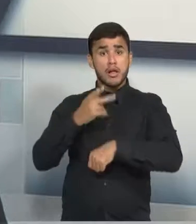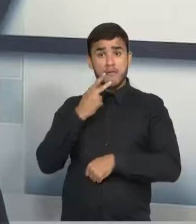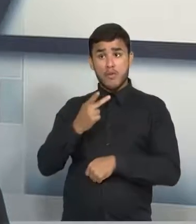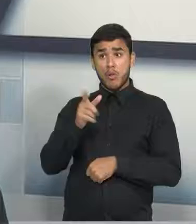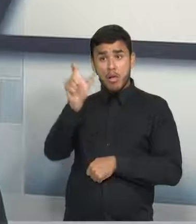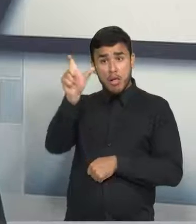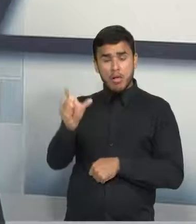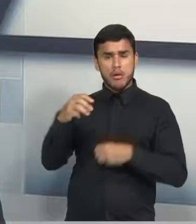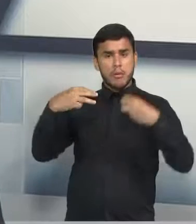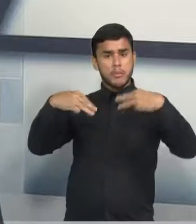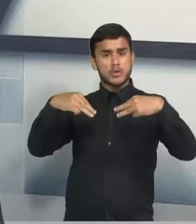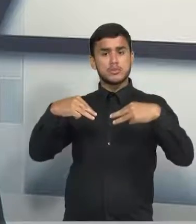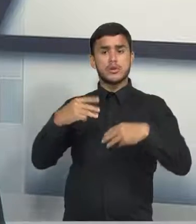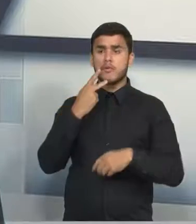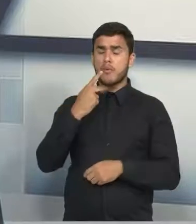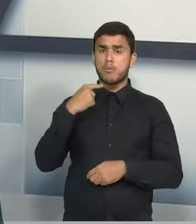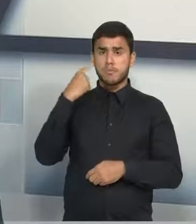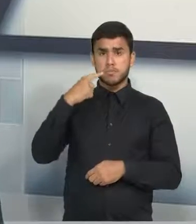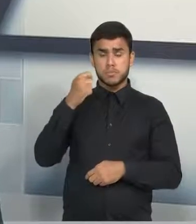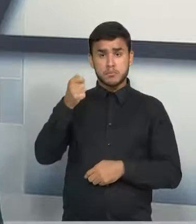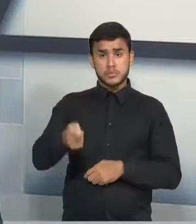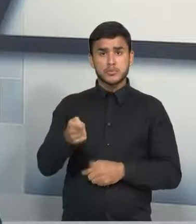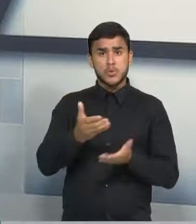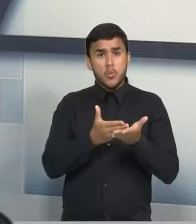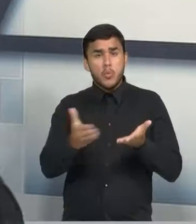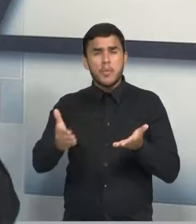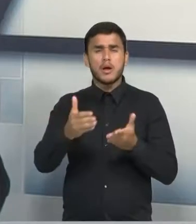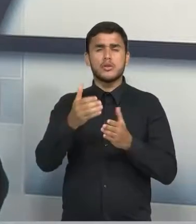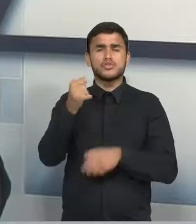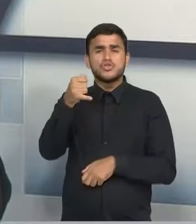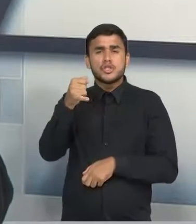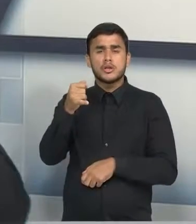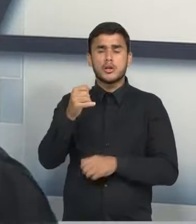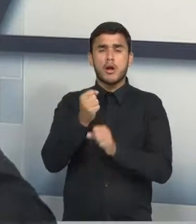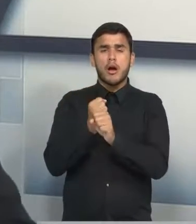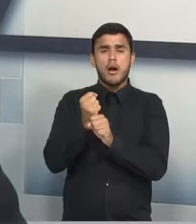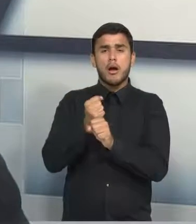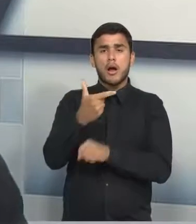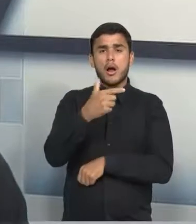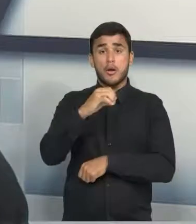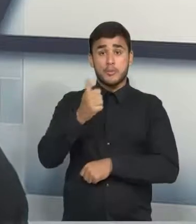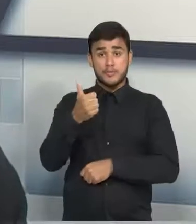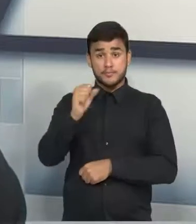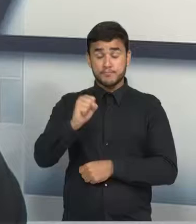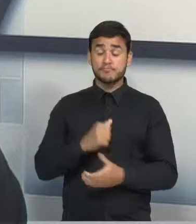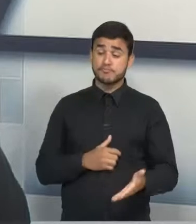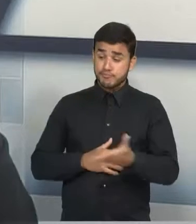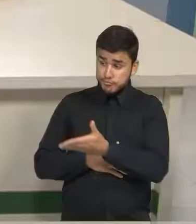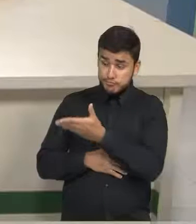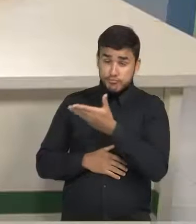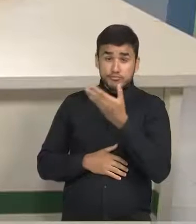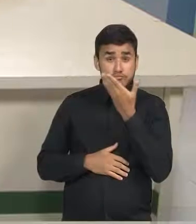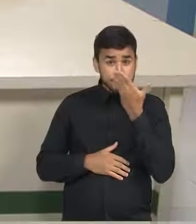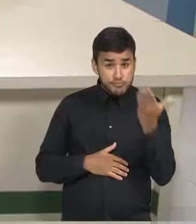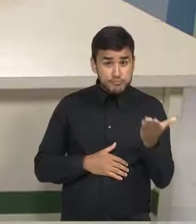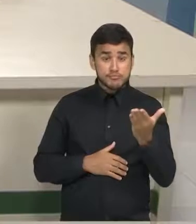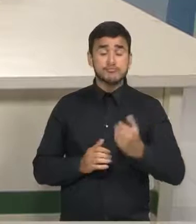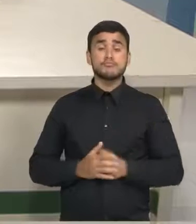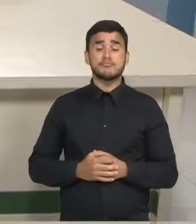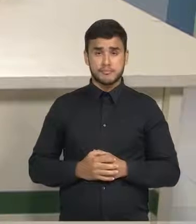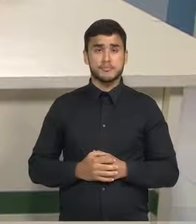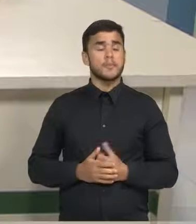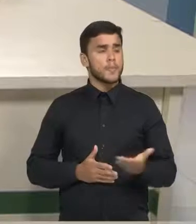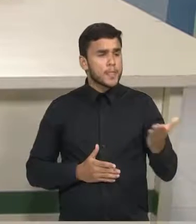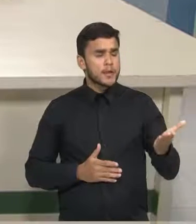momento em que estava abrindo os trabalhos do ano de 2018. Luiz, vamos começar por aí, Luiz, você sabe por quê? Porque a gente terminou